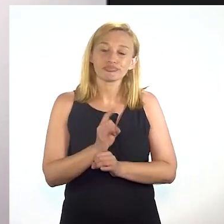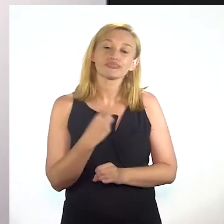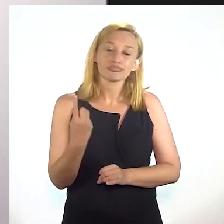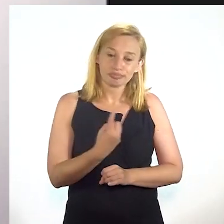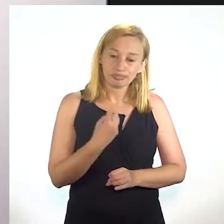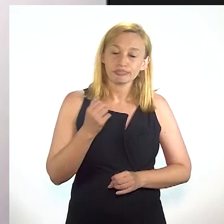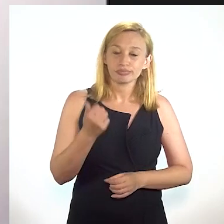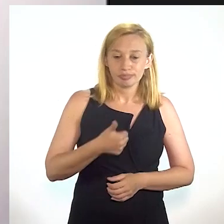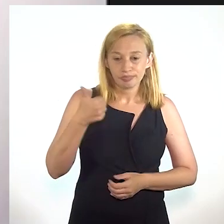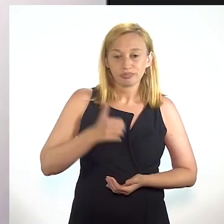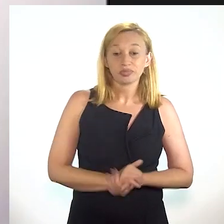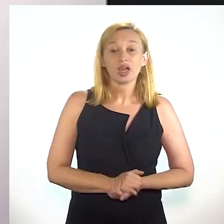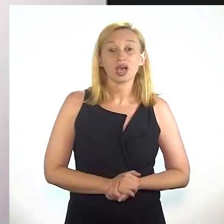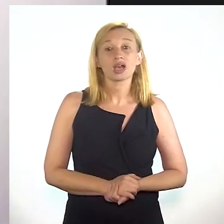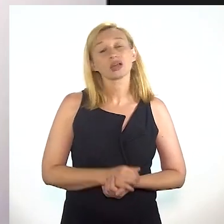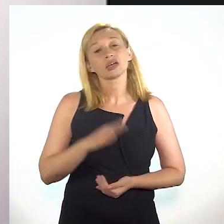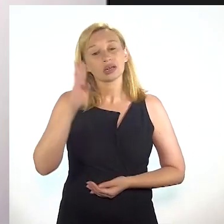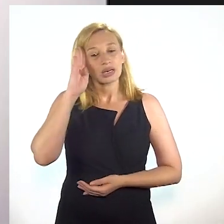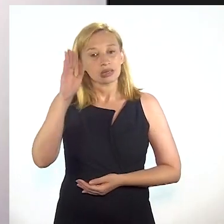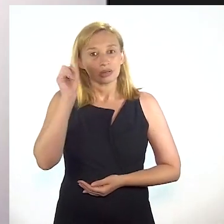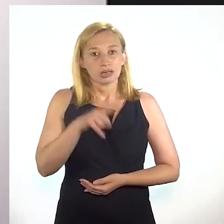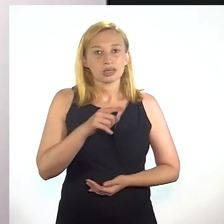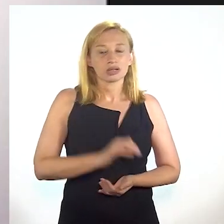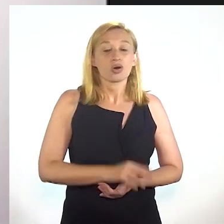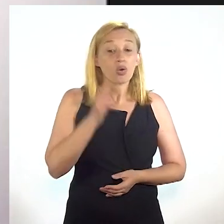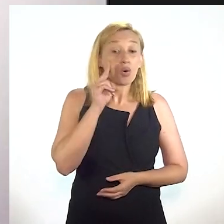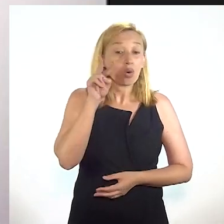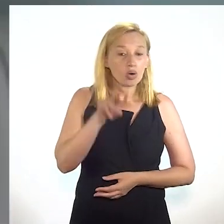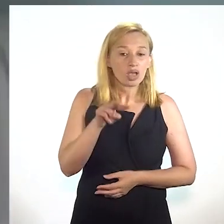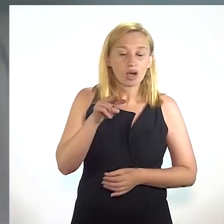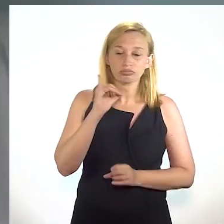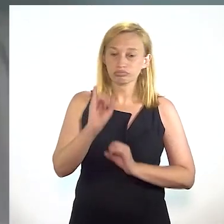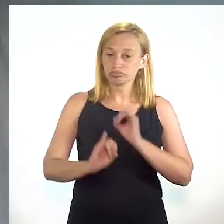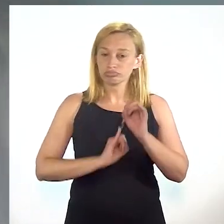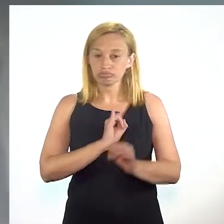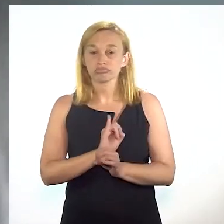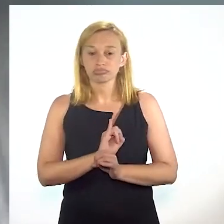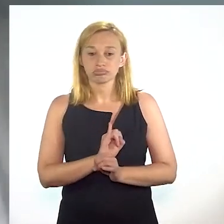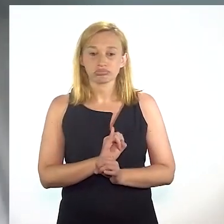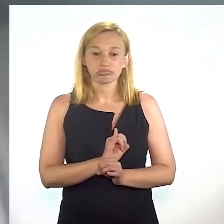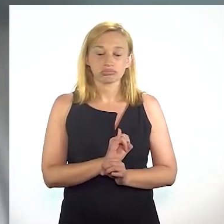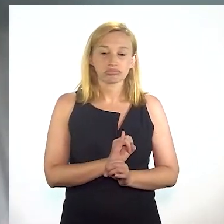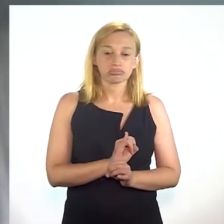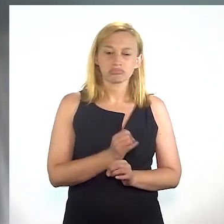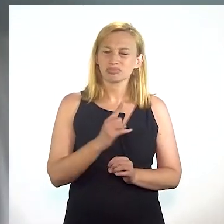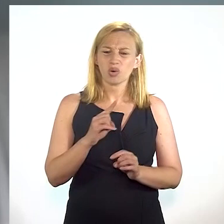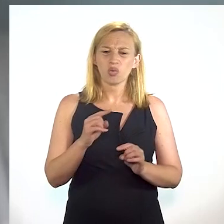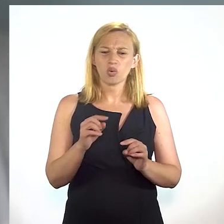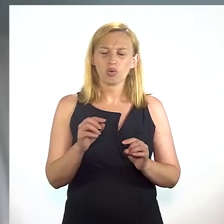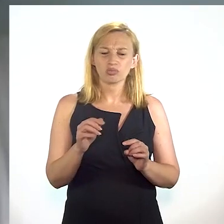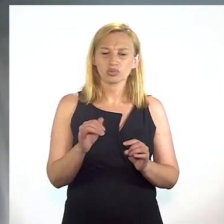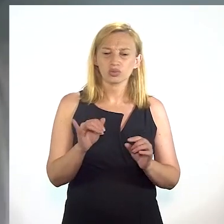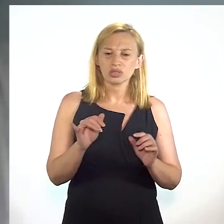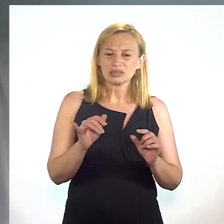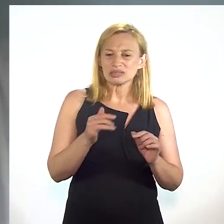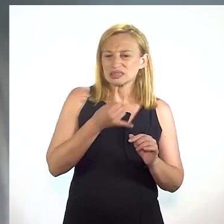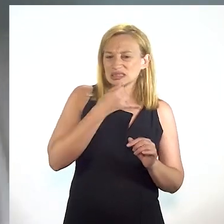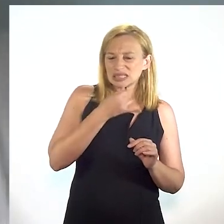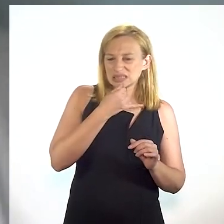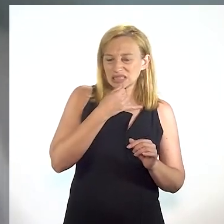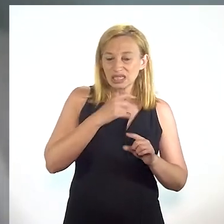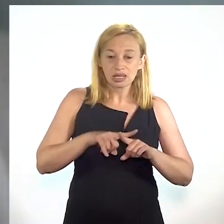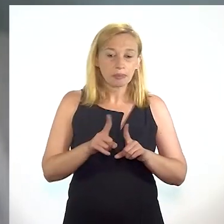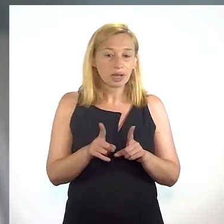é usar a internet ao nosso favor. Esse é um ponto fundamental, né? Quer dizer, olhar para a internet não